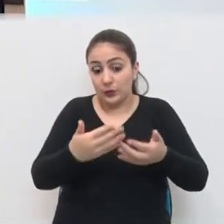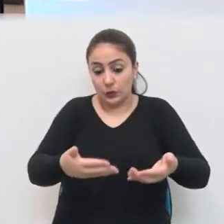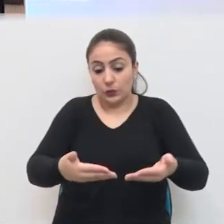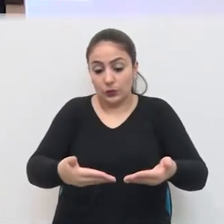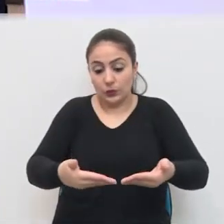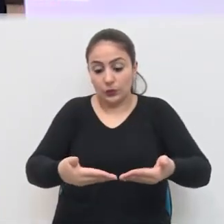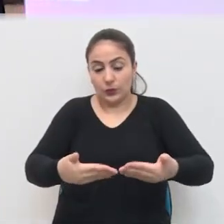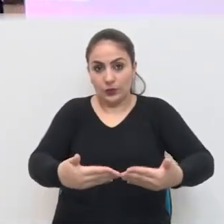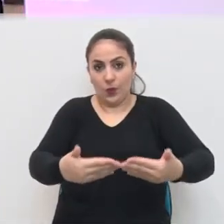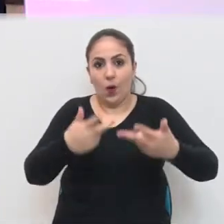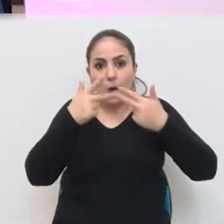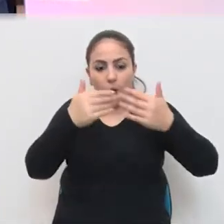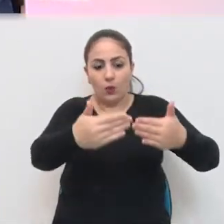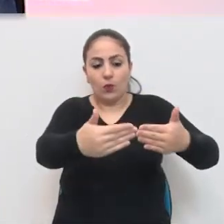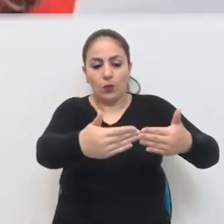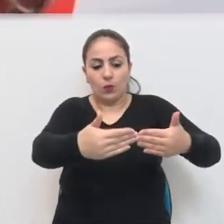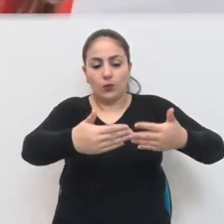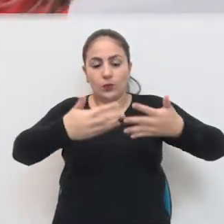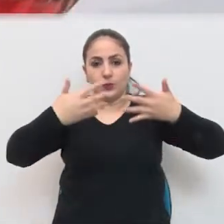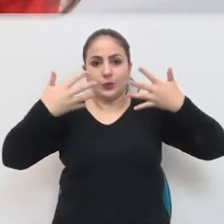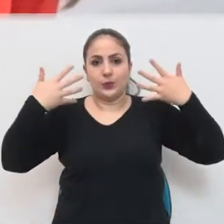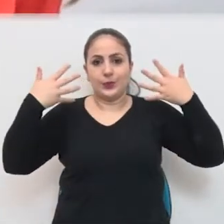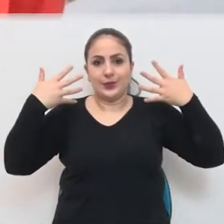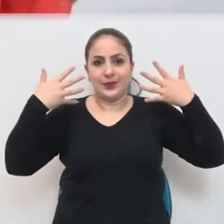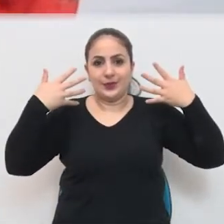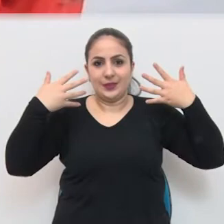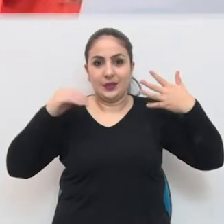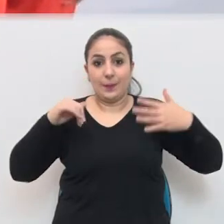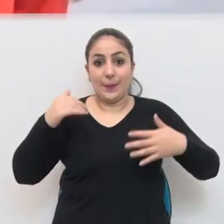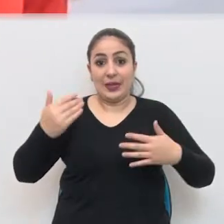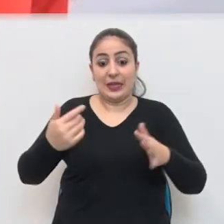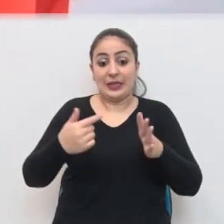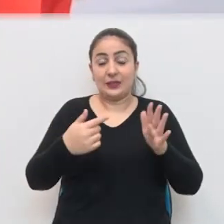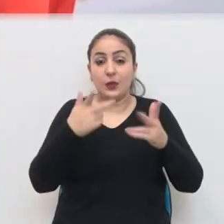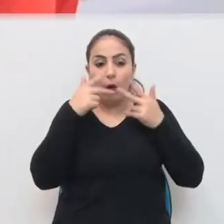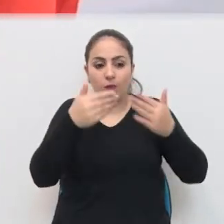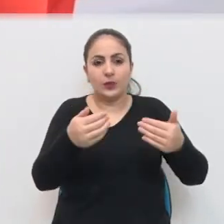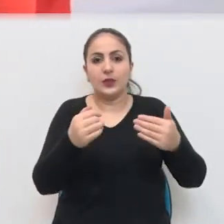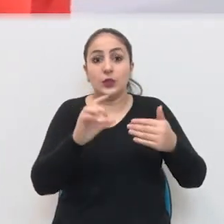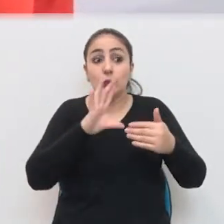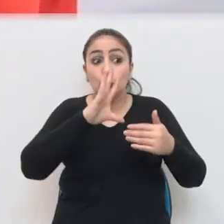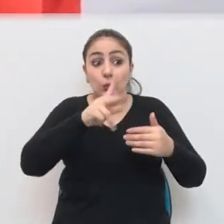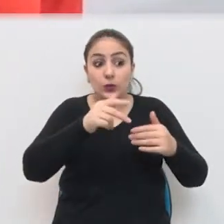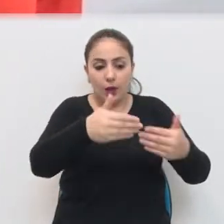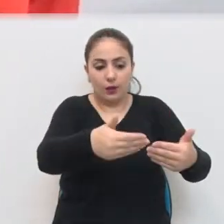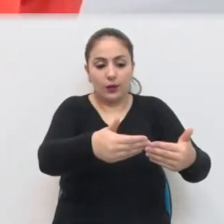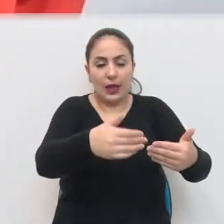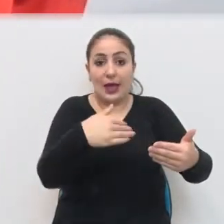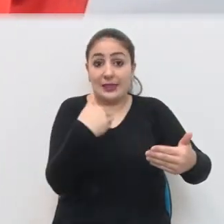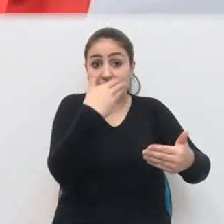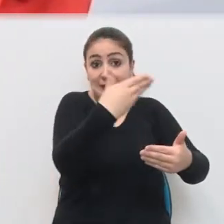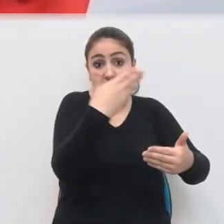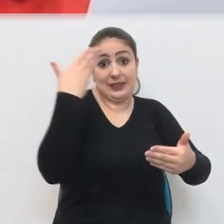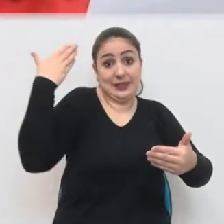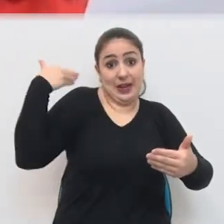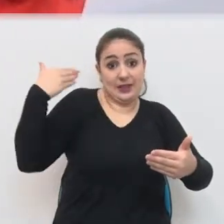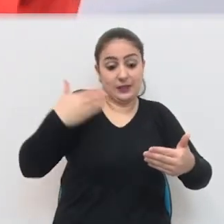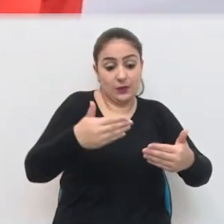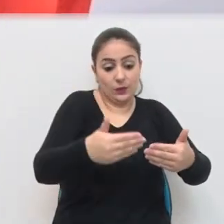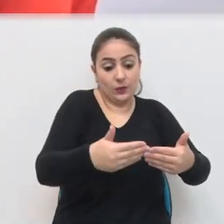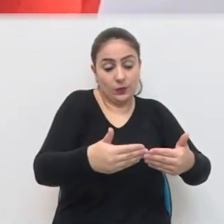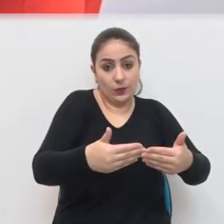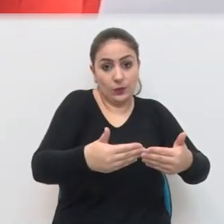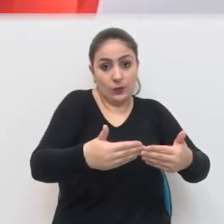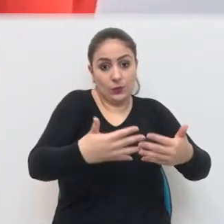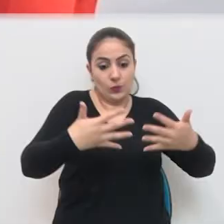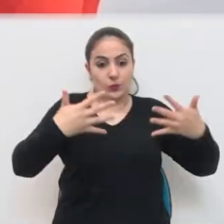fundo para frente. Tudo que está lá atrás eu pinto por primeiro. Tudo que vai ficando em primeiro plano,